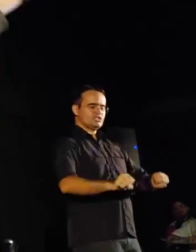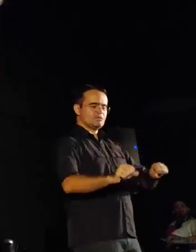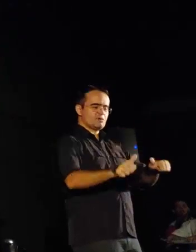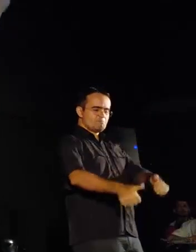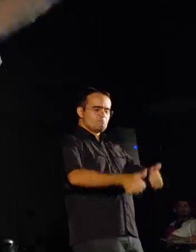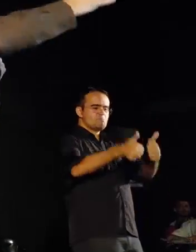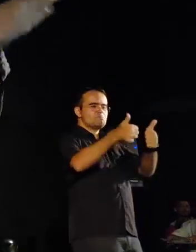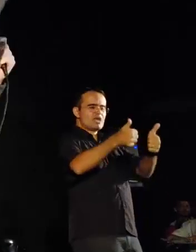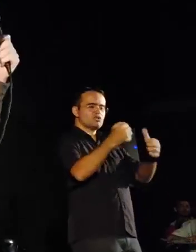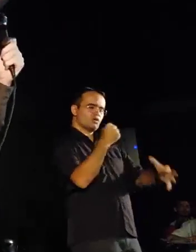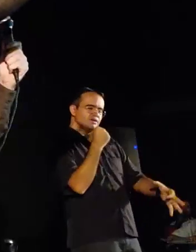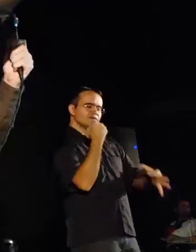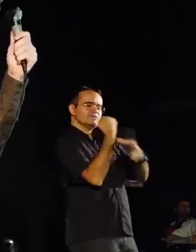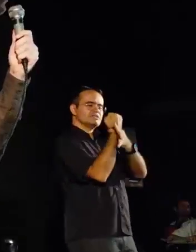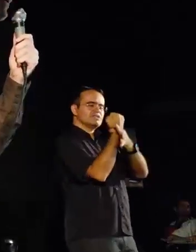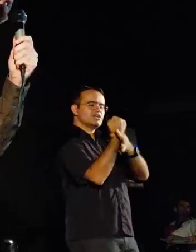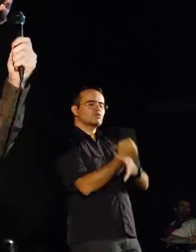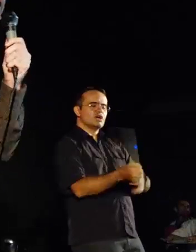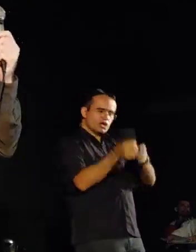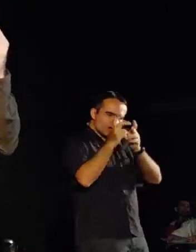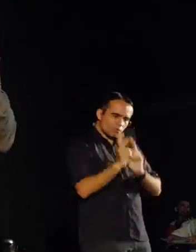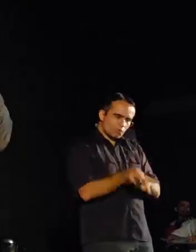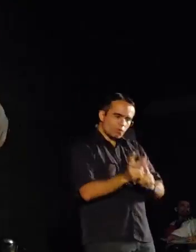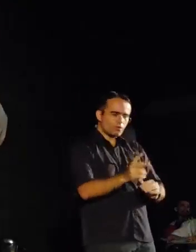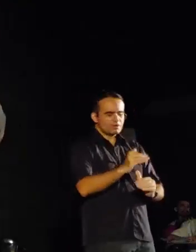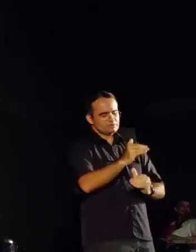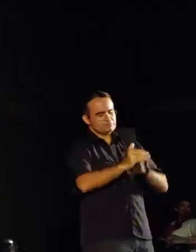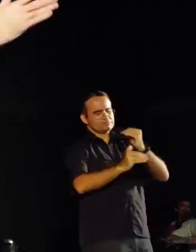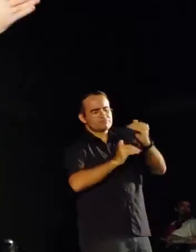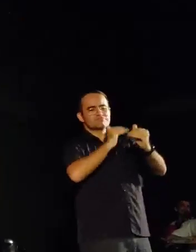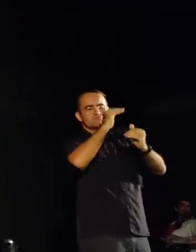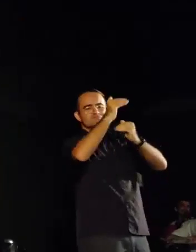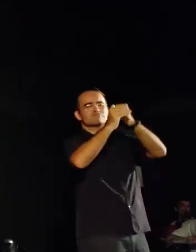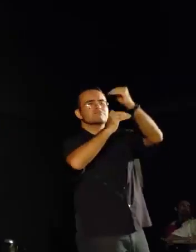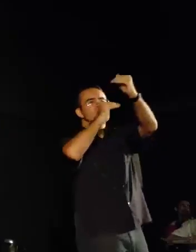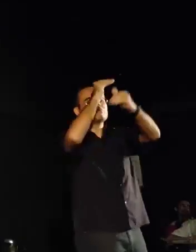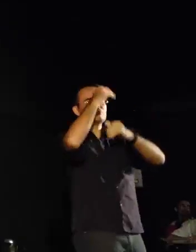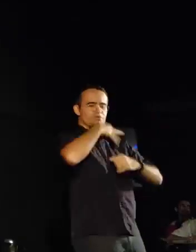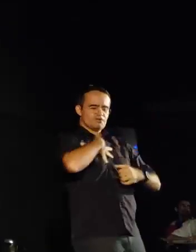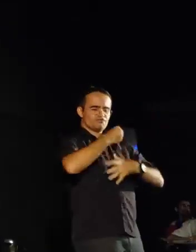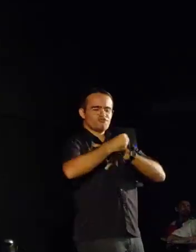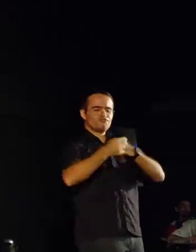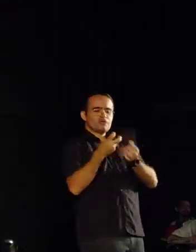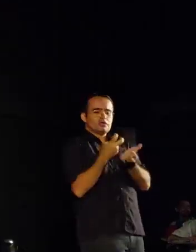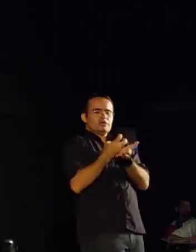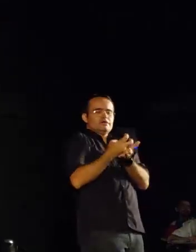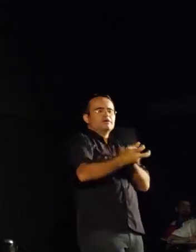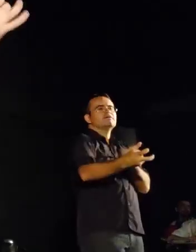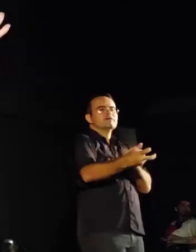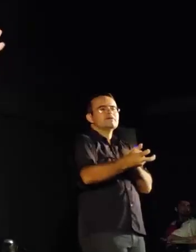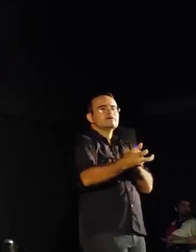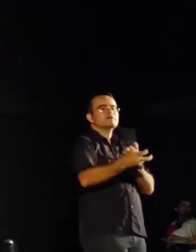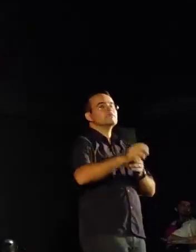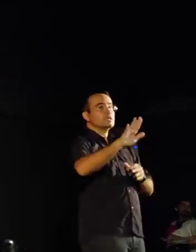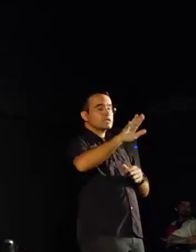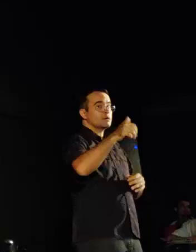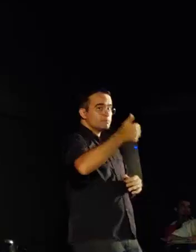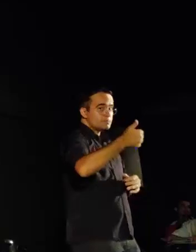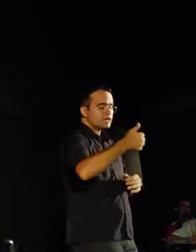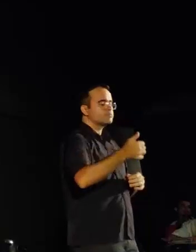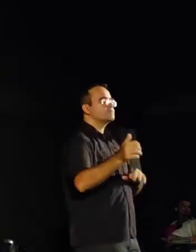que poderia então assegurar a continuidade da ascensão social para os filhos. Você vai ter como segundo